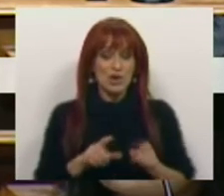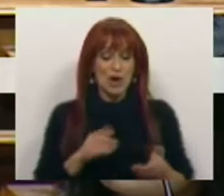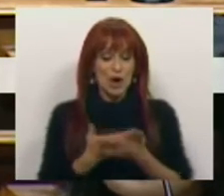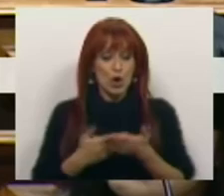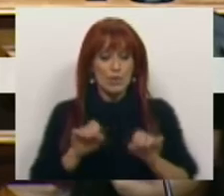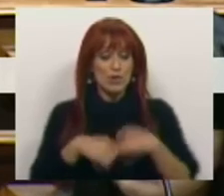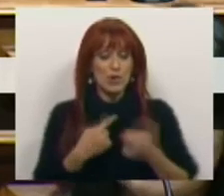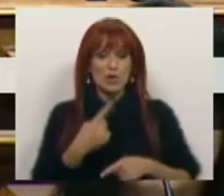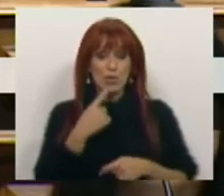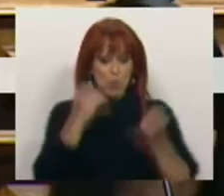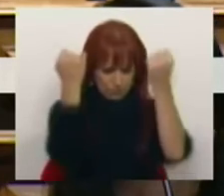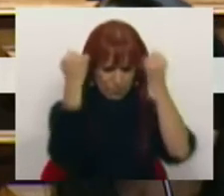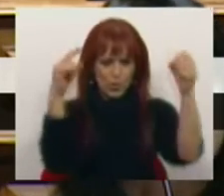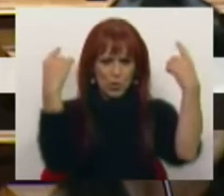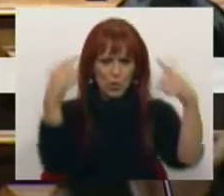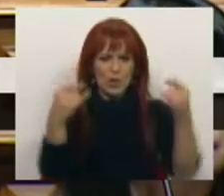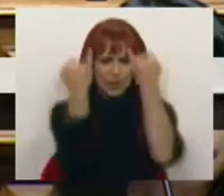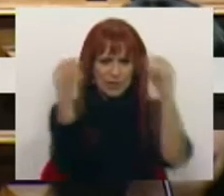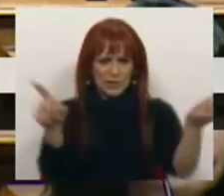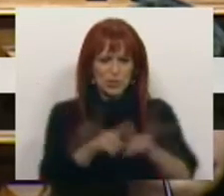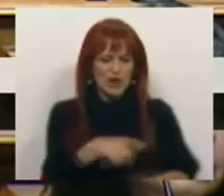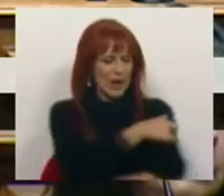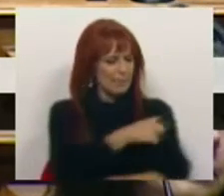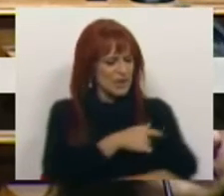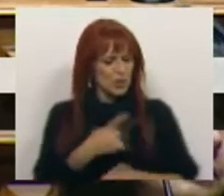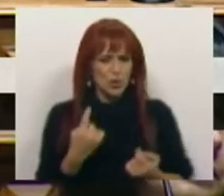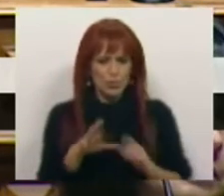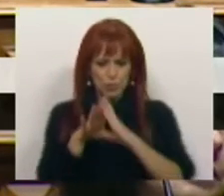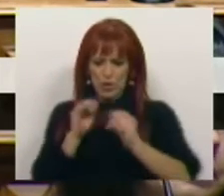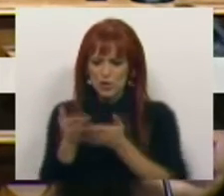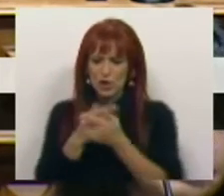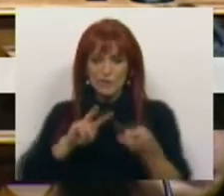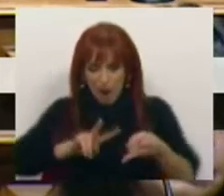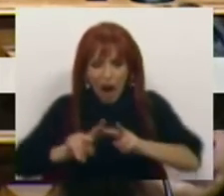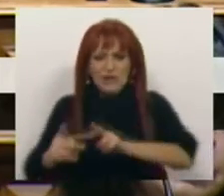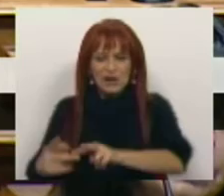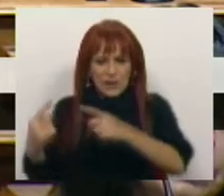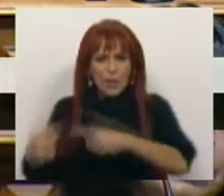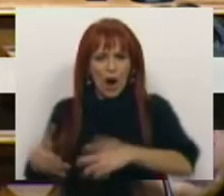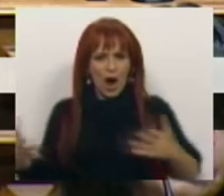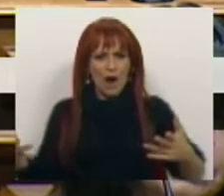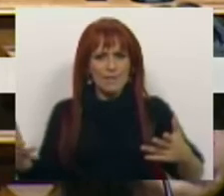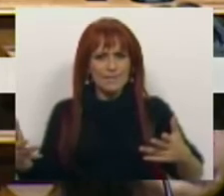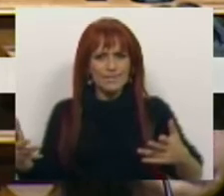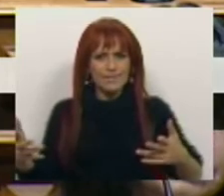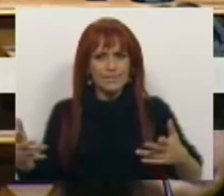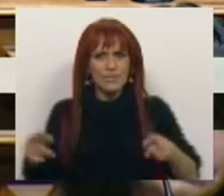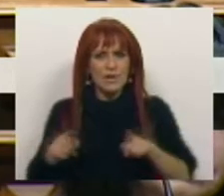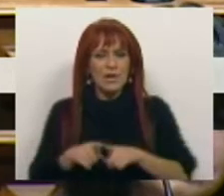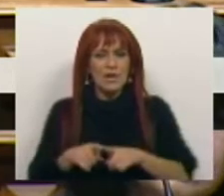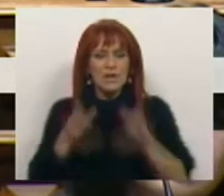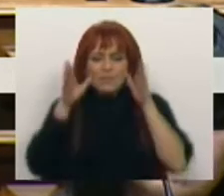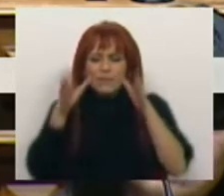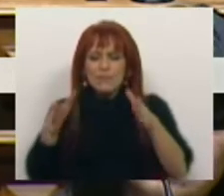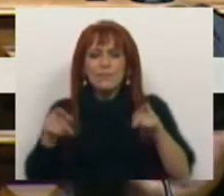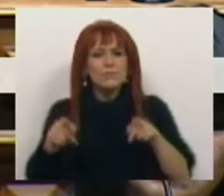social são um fator de emancipação, representam um modelo económico alternativo que põe o